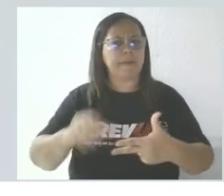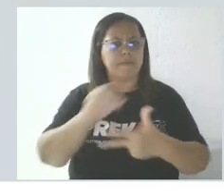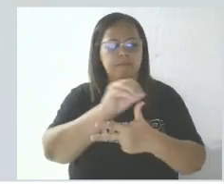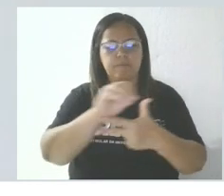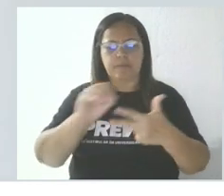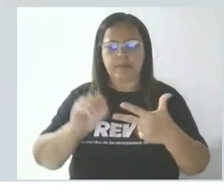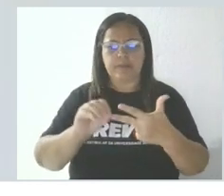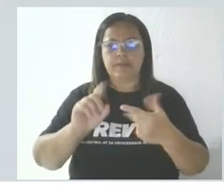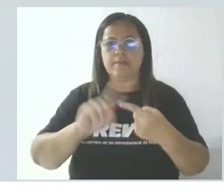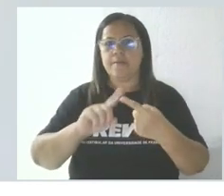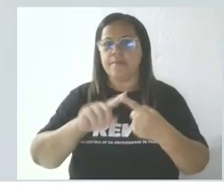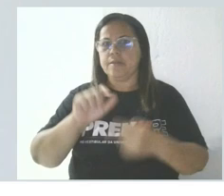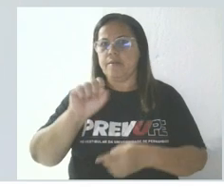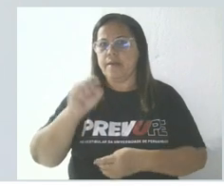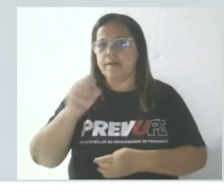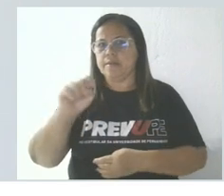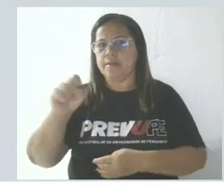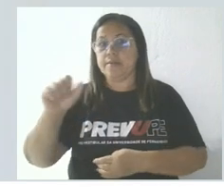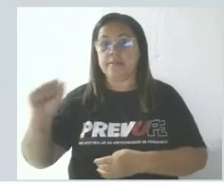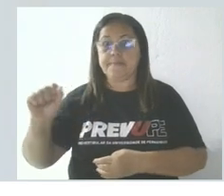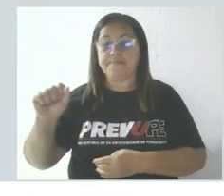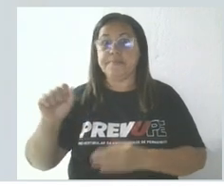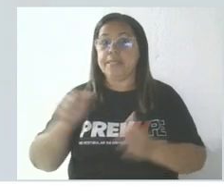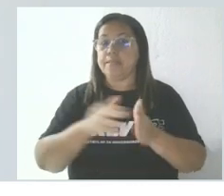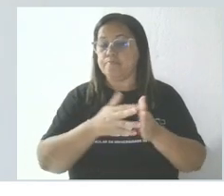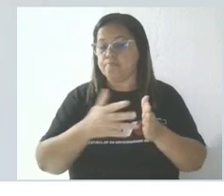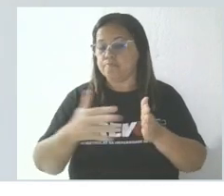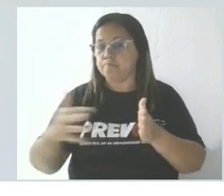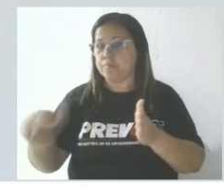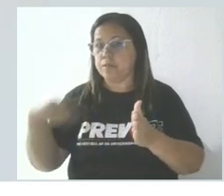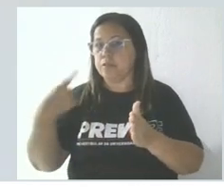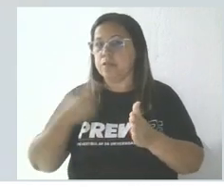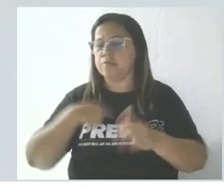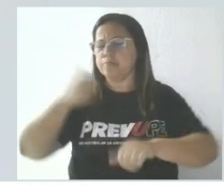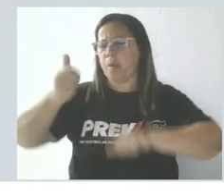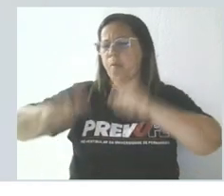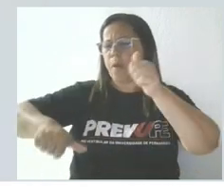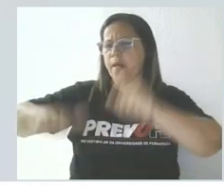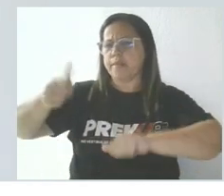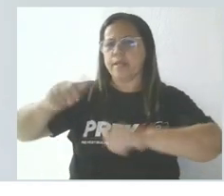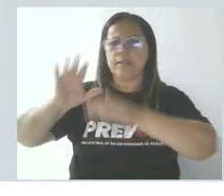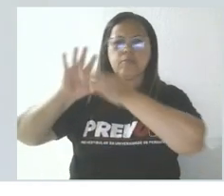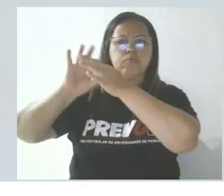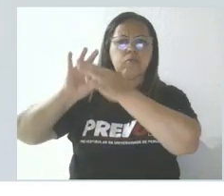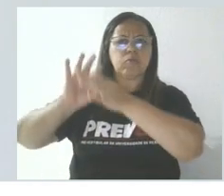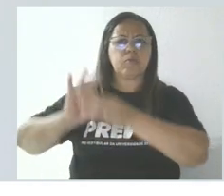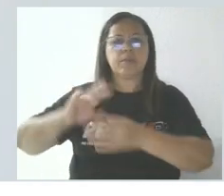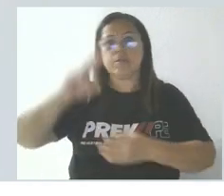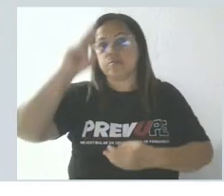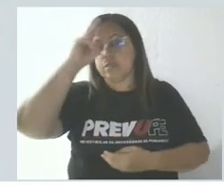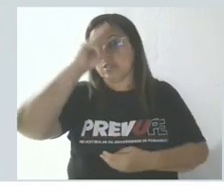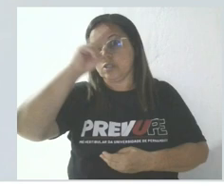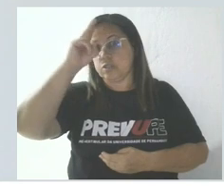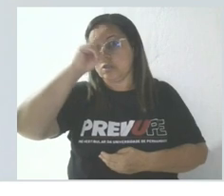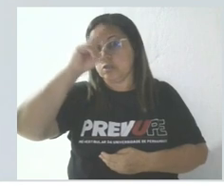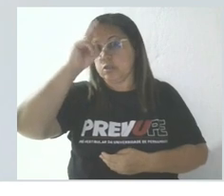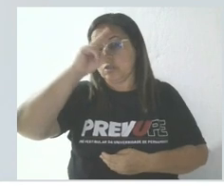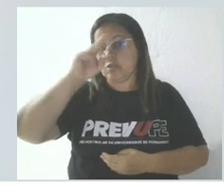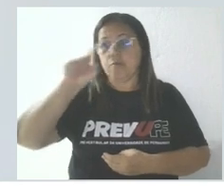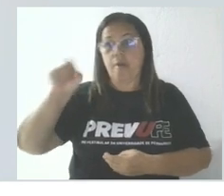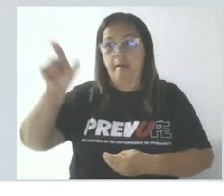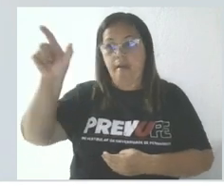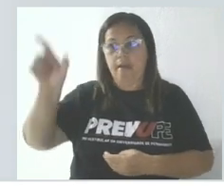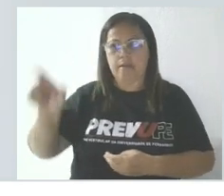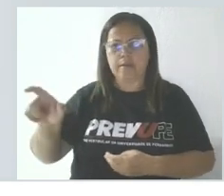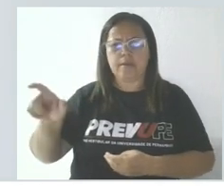cal ao longo deste Episódio nós vamos empreender uma análise sobre o contexto histórico no qual esse retomado